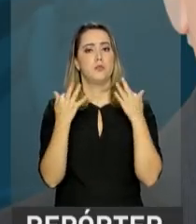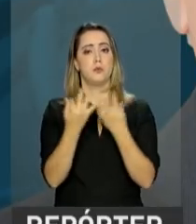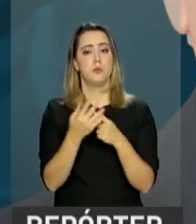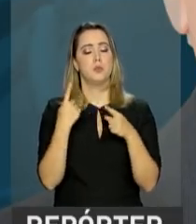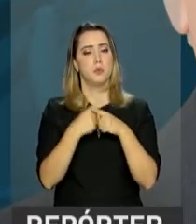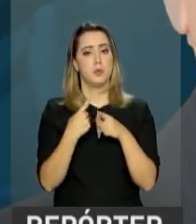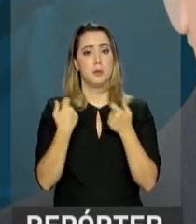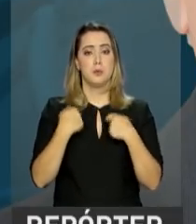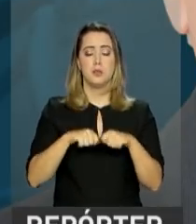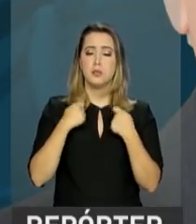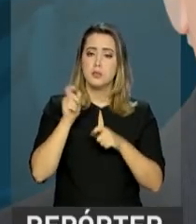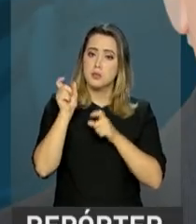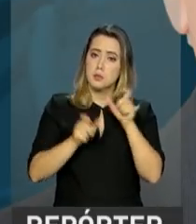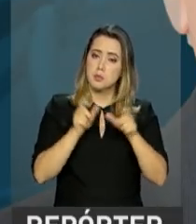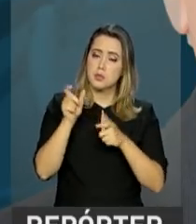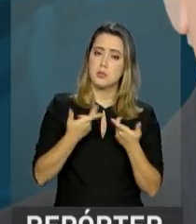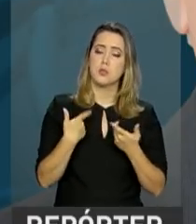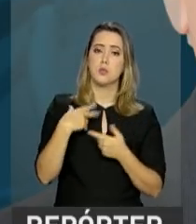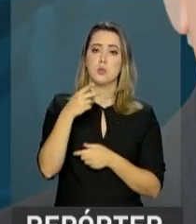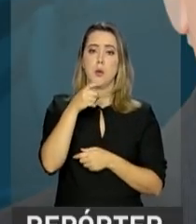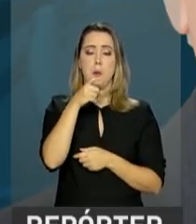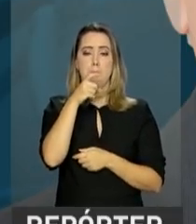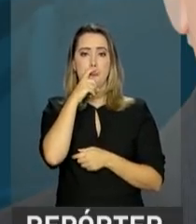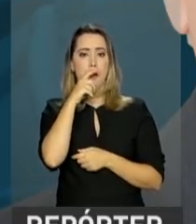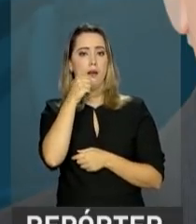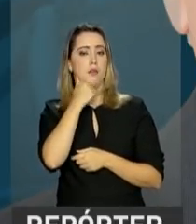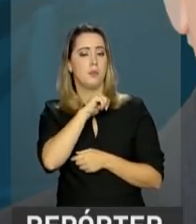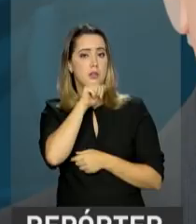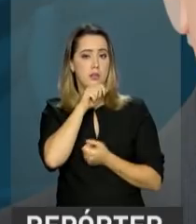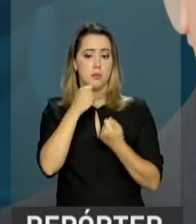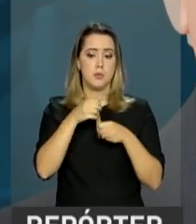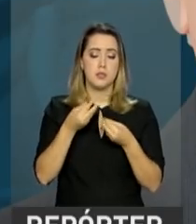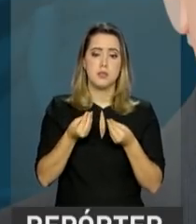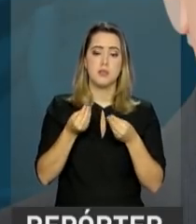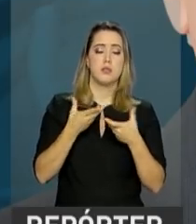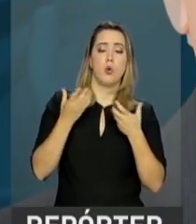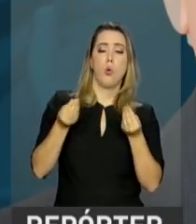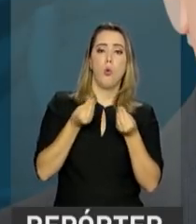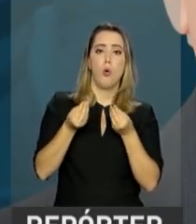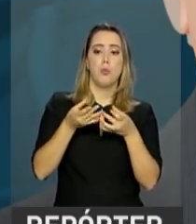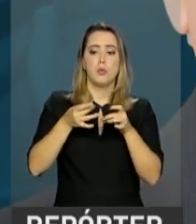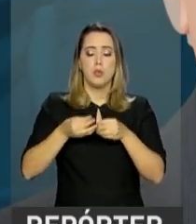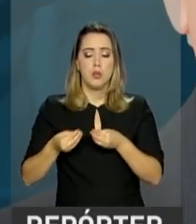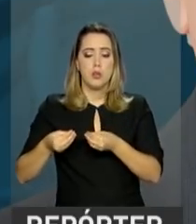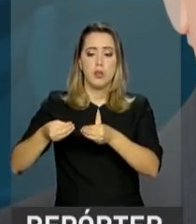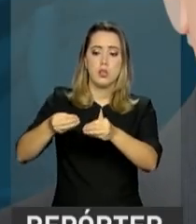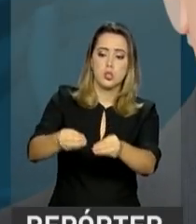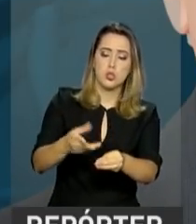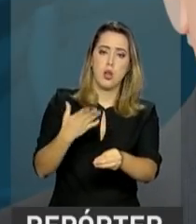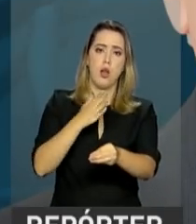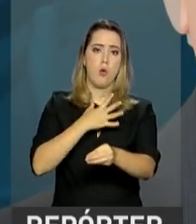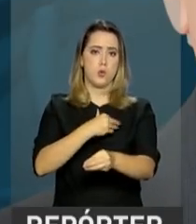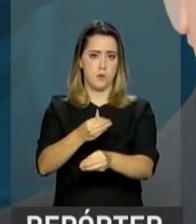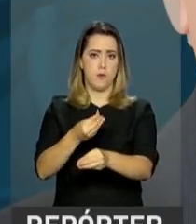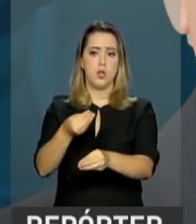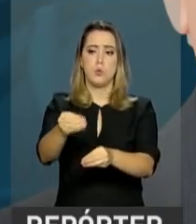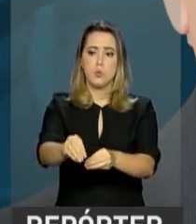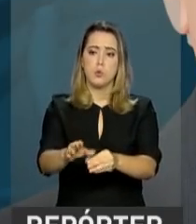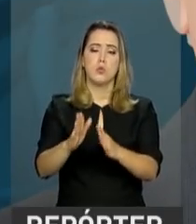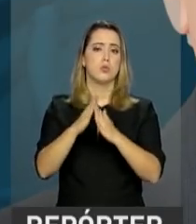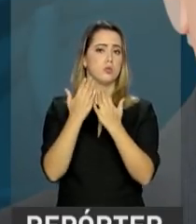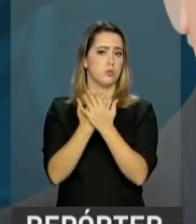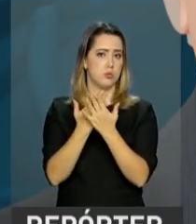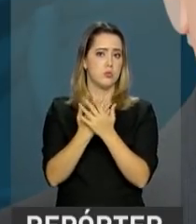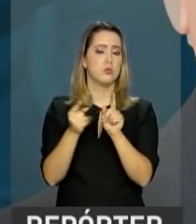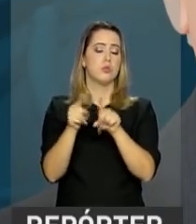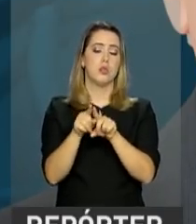precisa ter onde os pais e os pais precisam ter onde deixar seus filhos para poder trabalhar especialmente aquelas famílias mais pobres